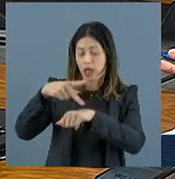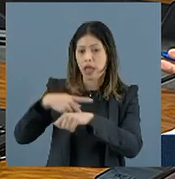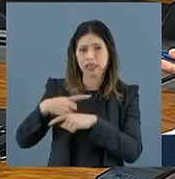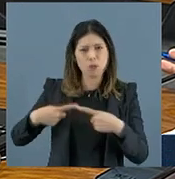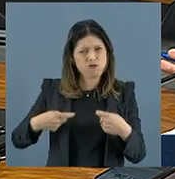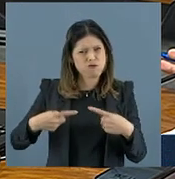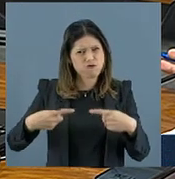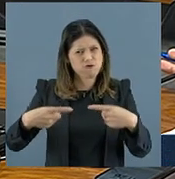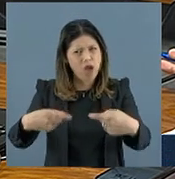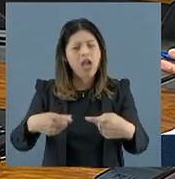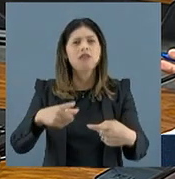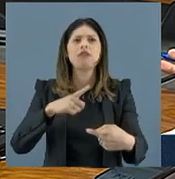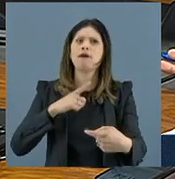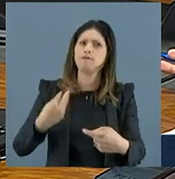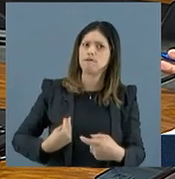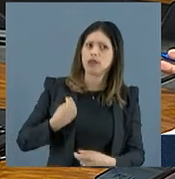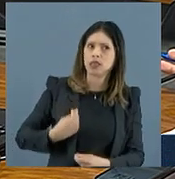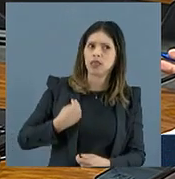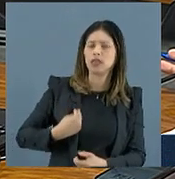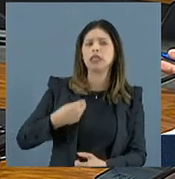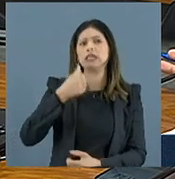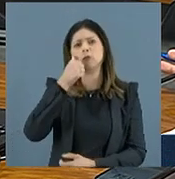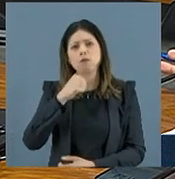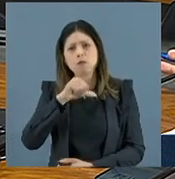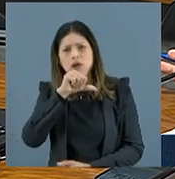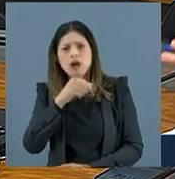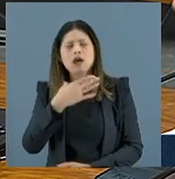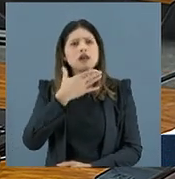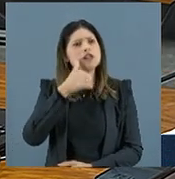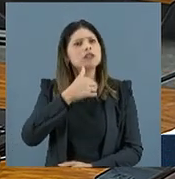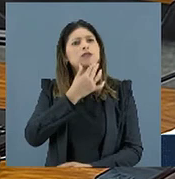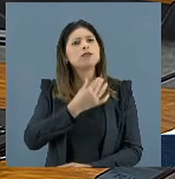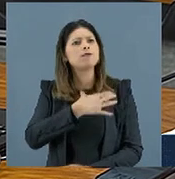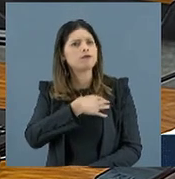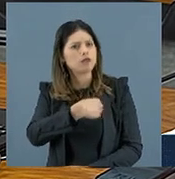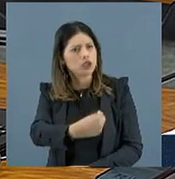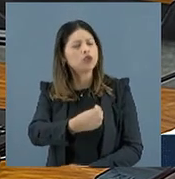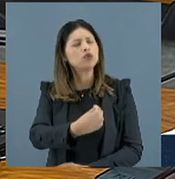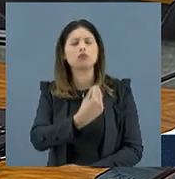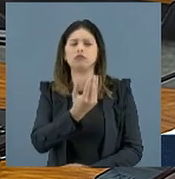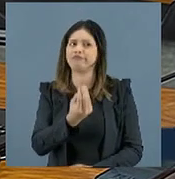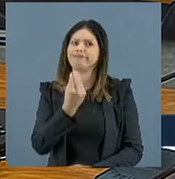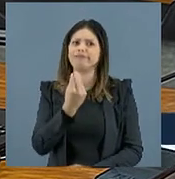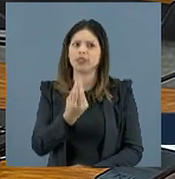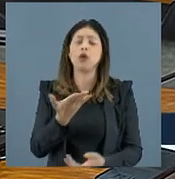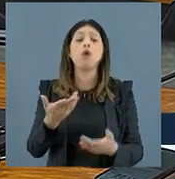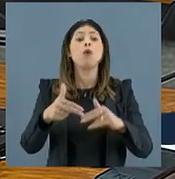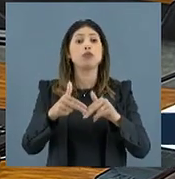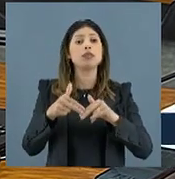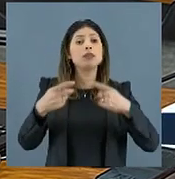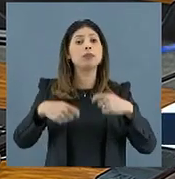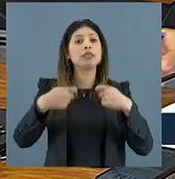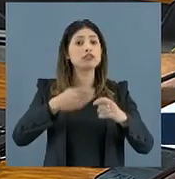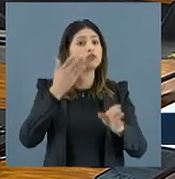e são vidas, são mães chorando, filhos, e nós precisamos encontrar uma solução para isso. Então, o senador Sérgio Moro,